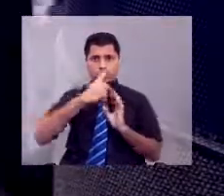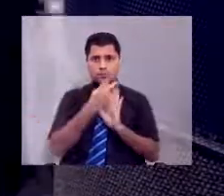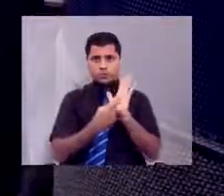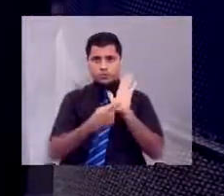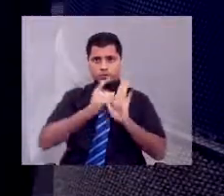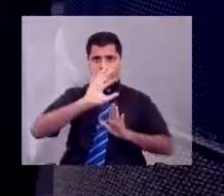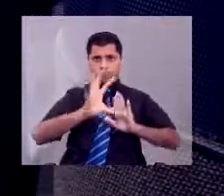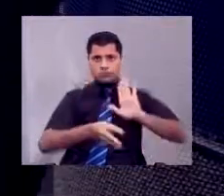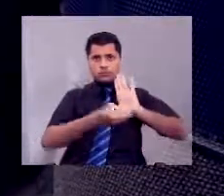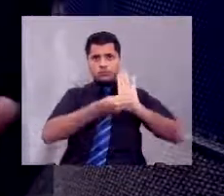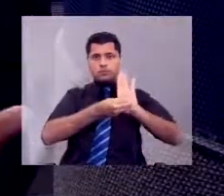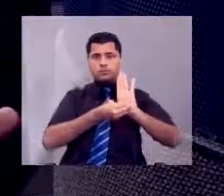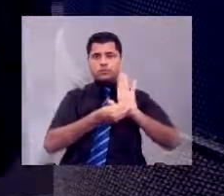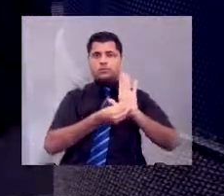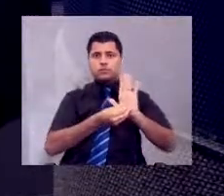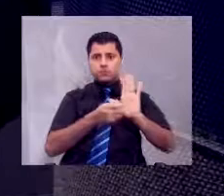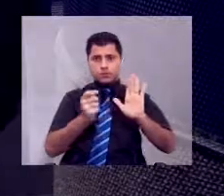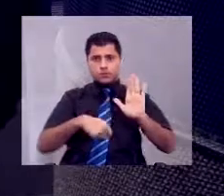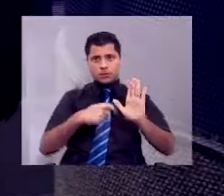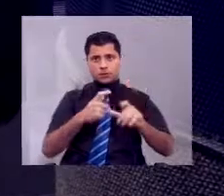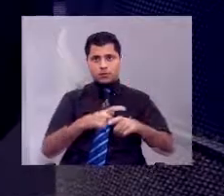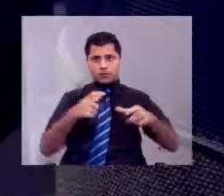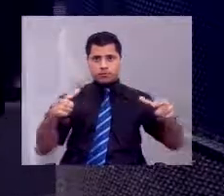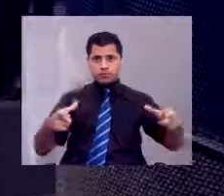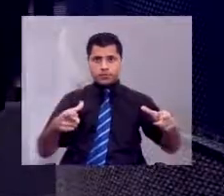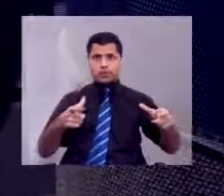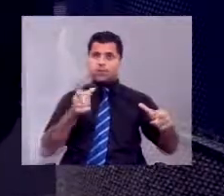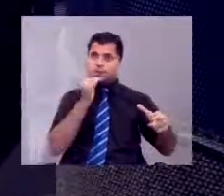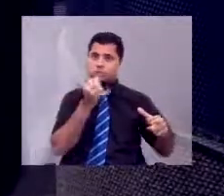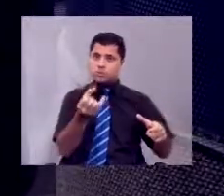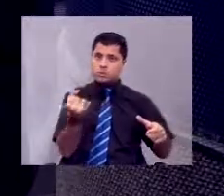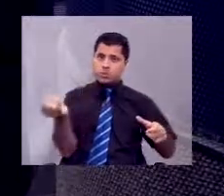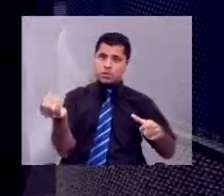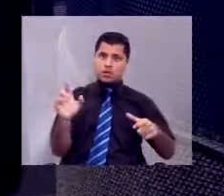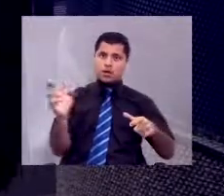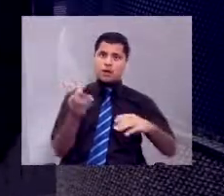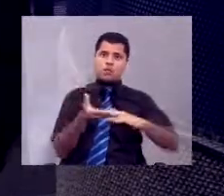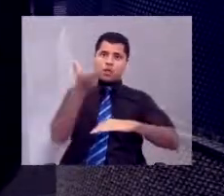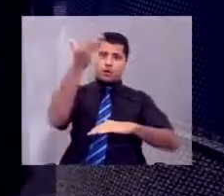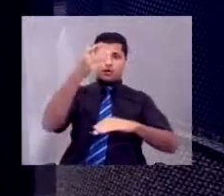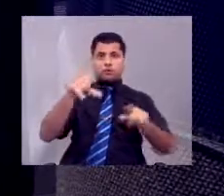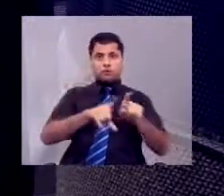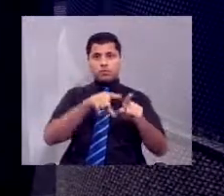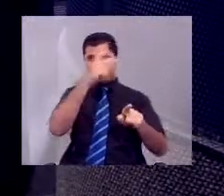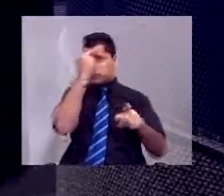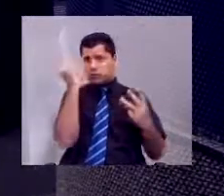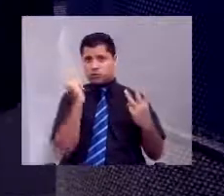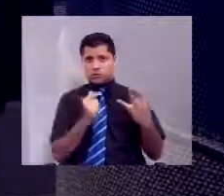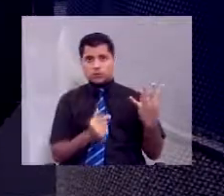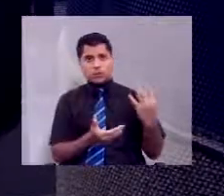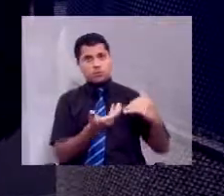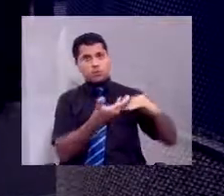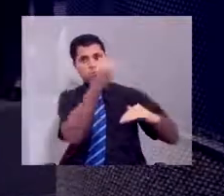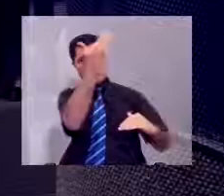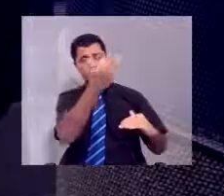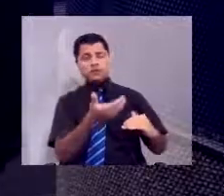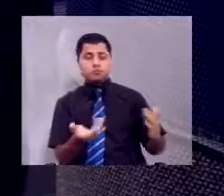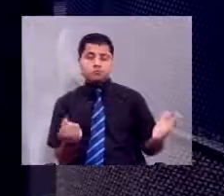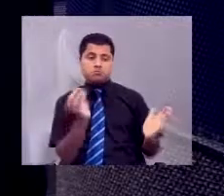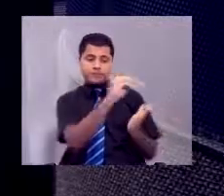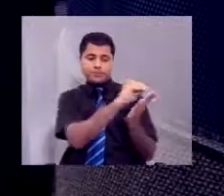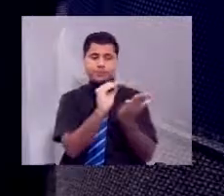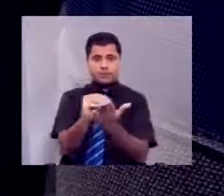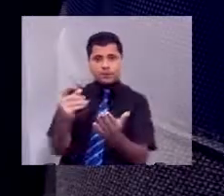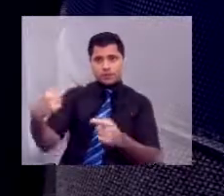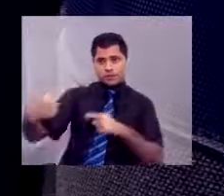poder aumentar o número, tanto do valor e tanto também do número de pessoas que vão ser beneficiadas. E nós vamos discutir e vamos ver o que